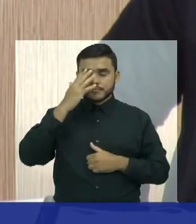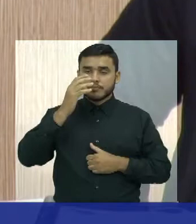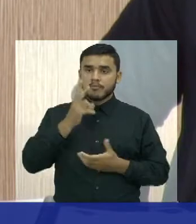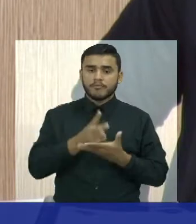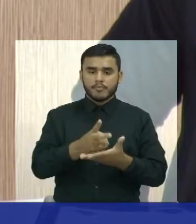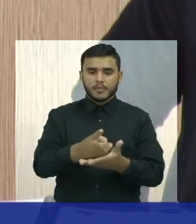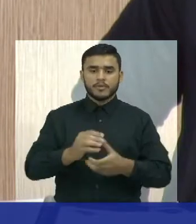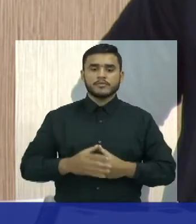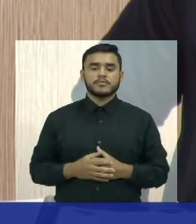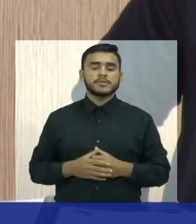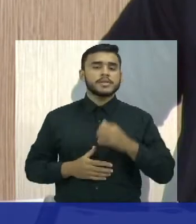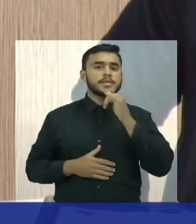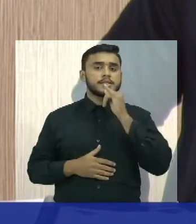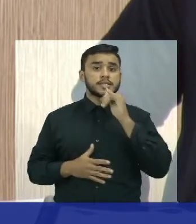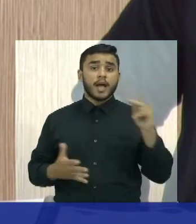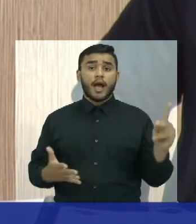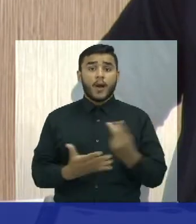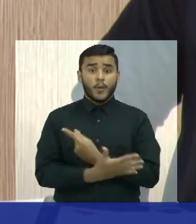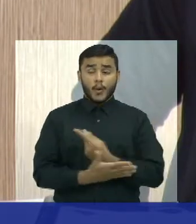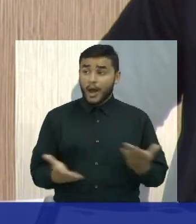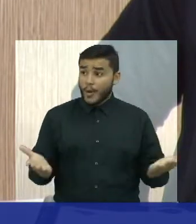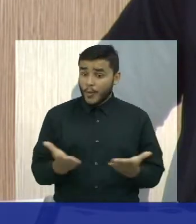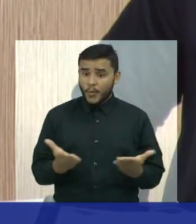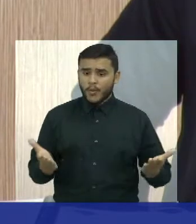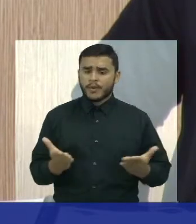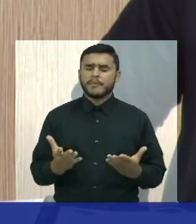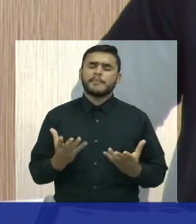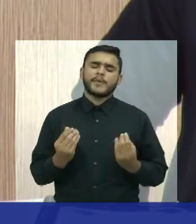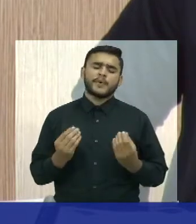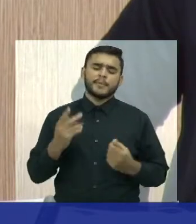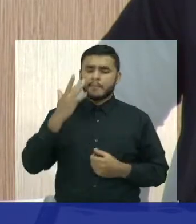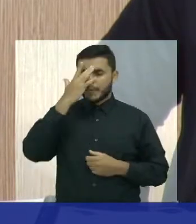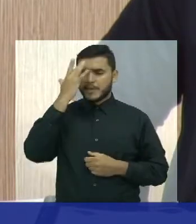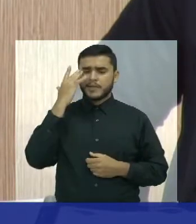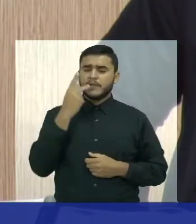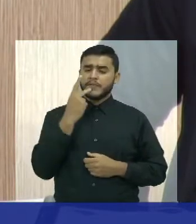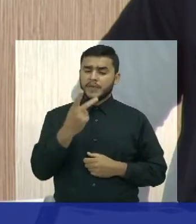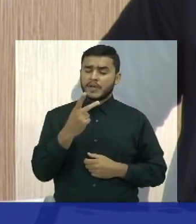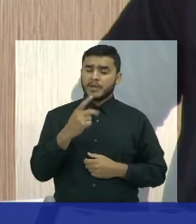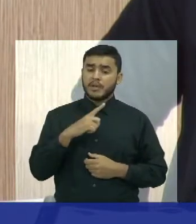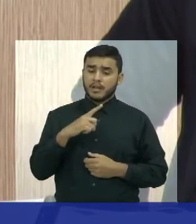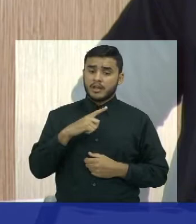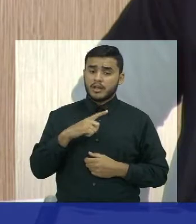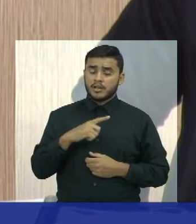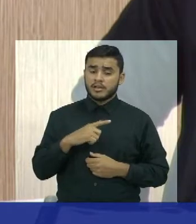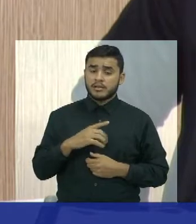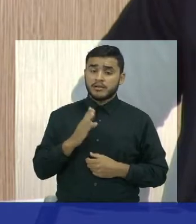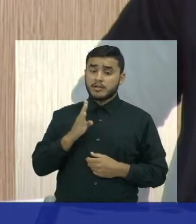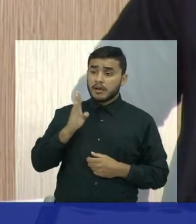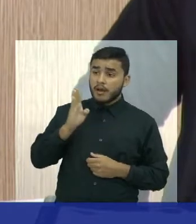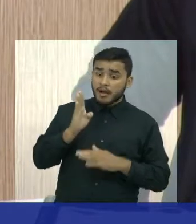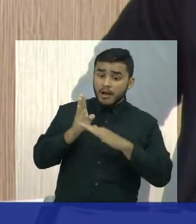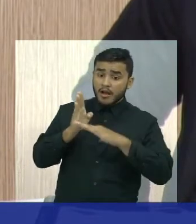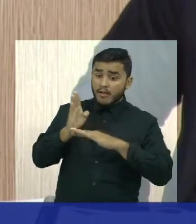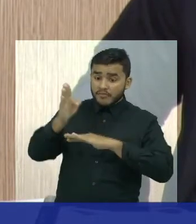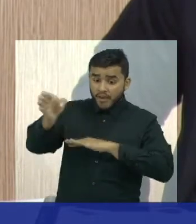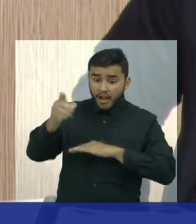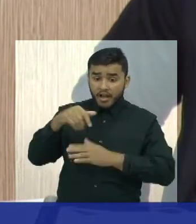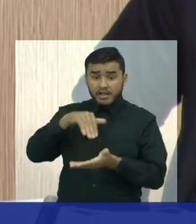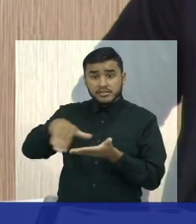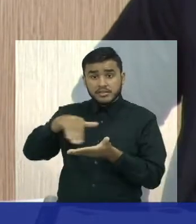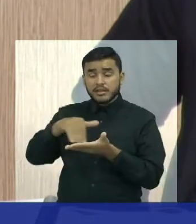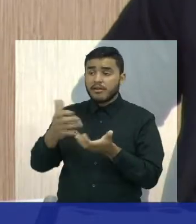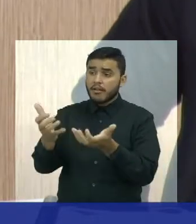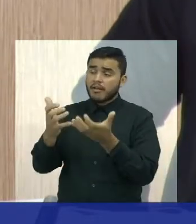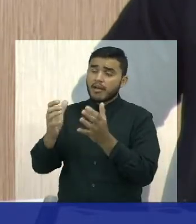anos, porque o que ocorre com o Código atual hoje é que muita gente chega na Secretaria para pedir um certo tipo de licenciamento ou para ter um